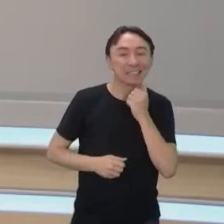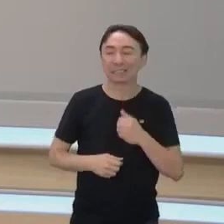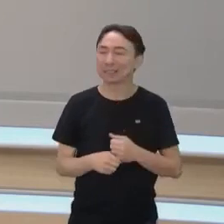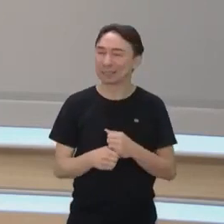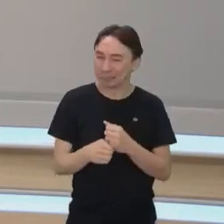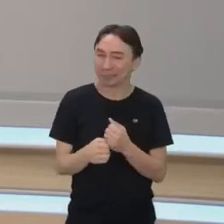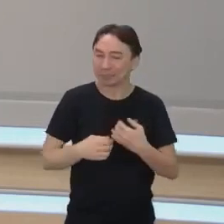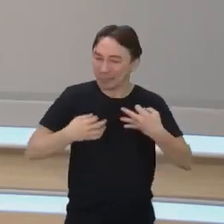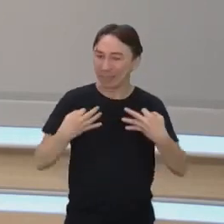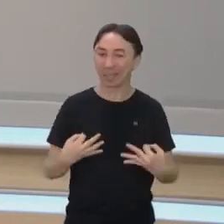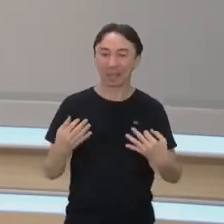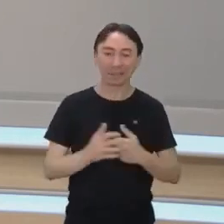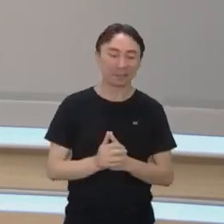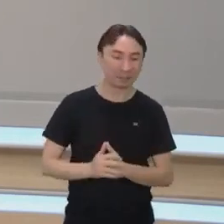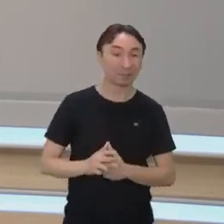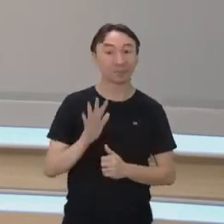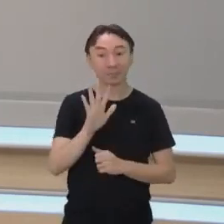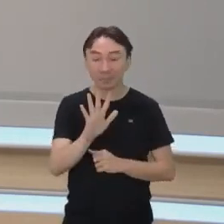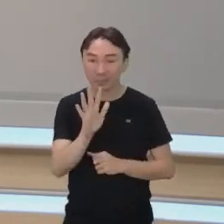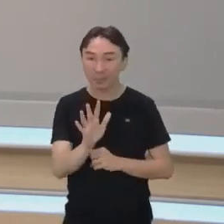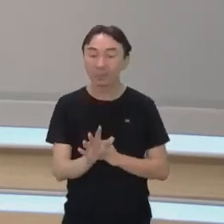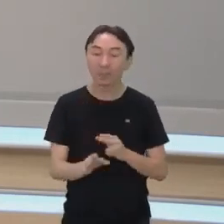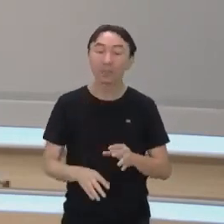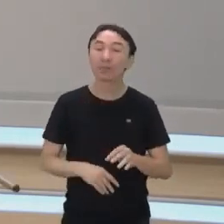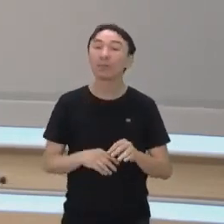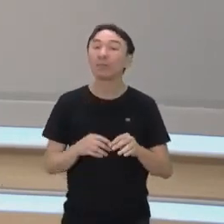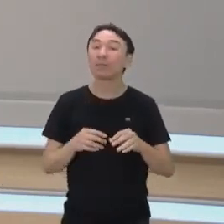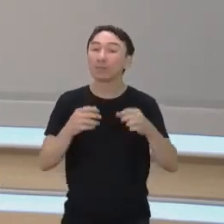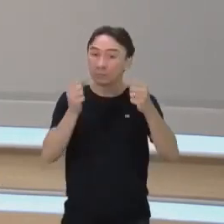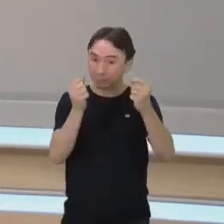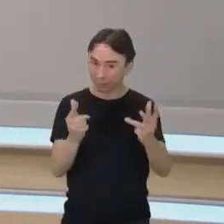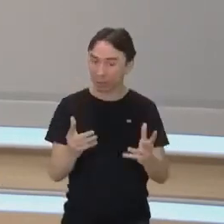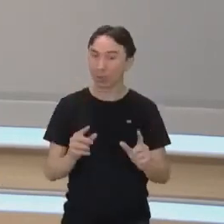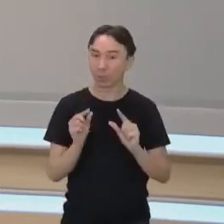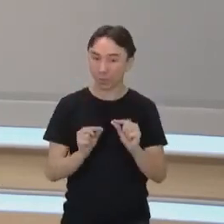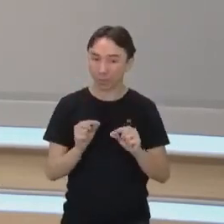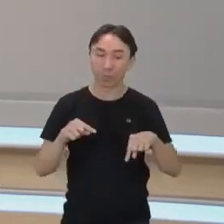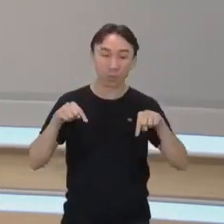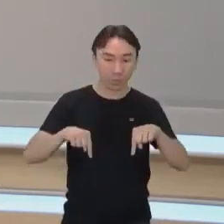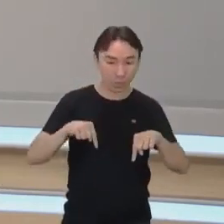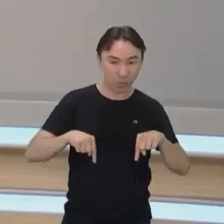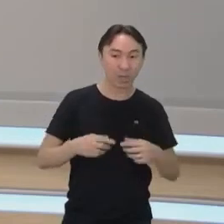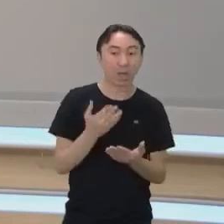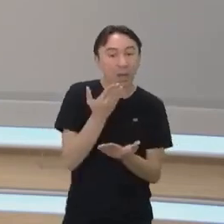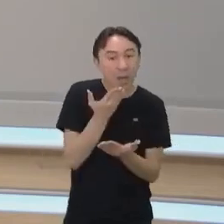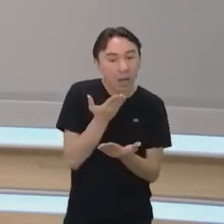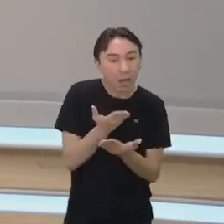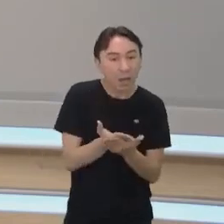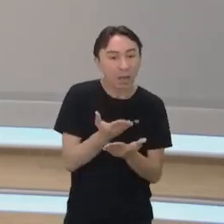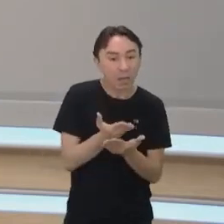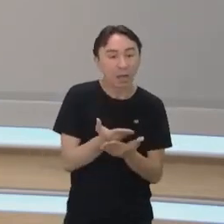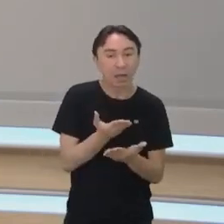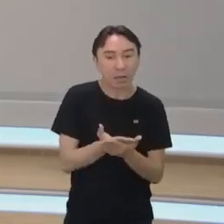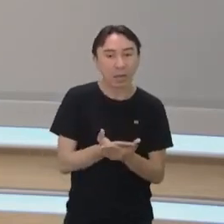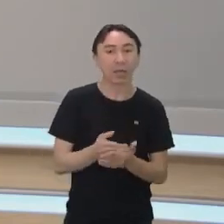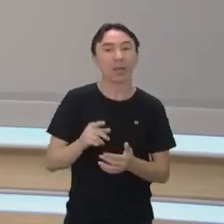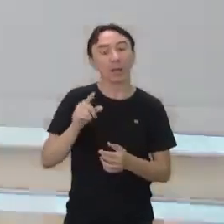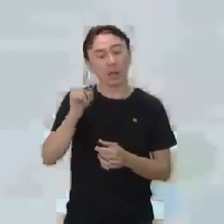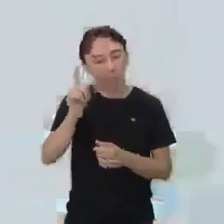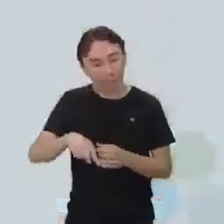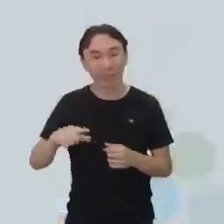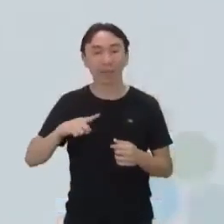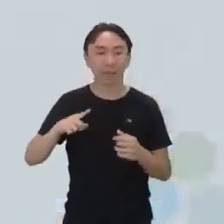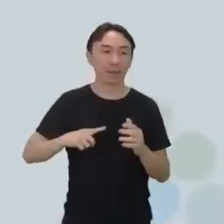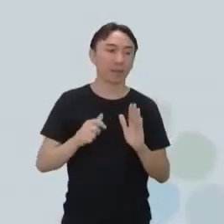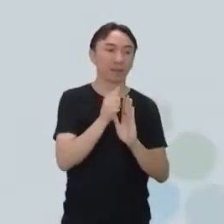os estudantes e aos professores que possam estar acompanhando a nossa aula de hoje, então, corresponde ainda à